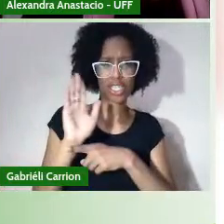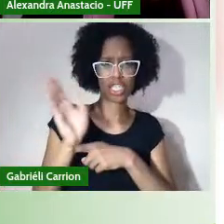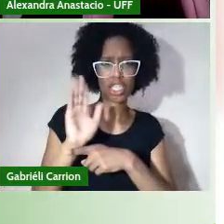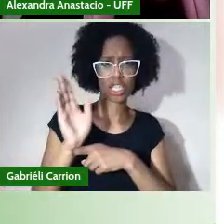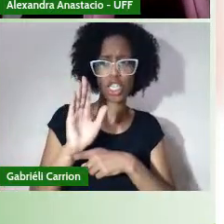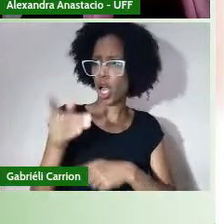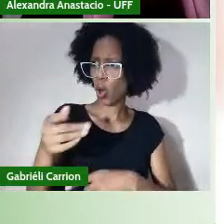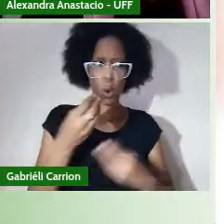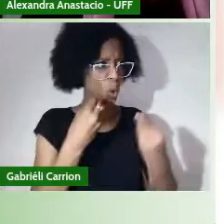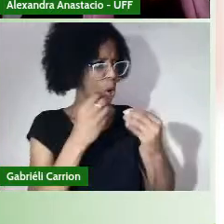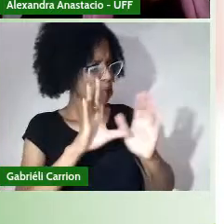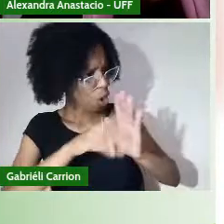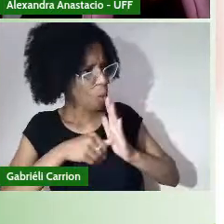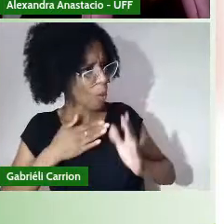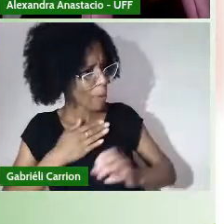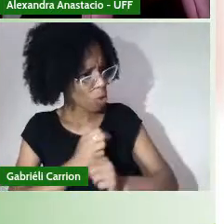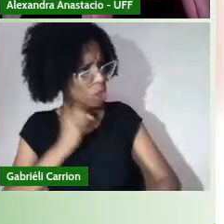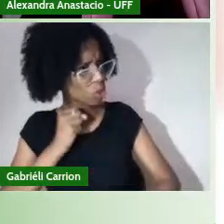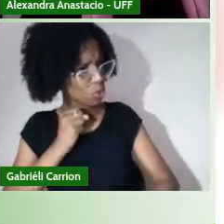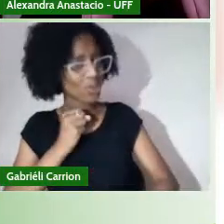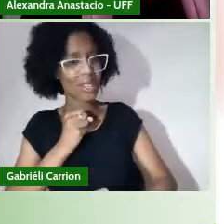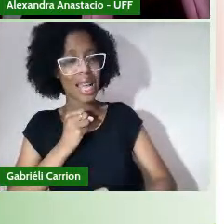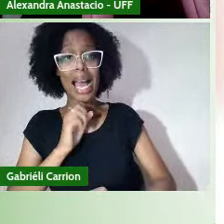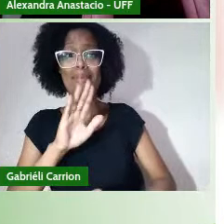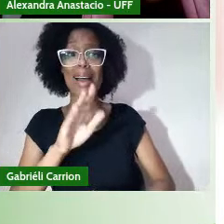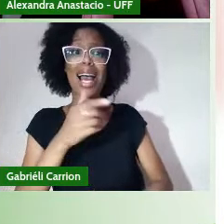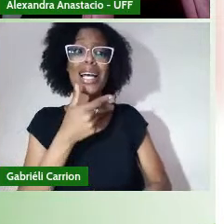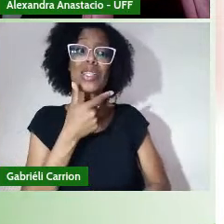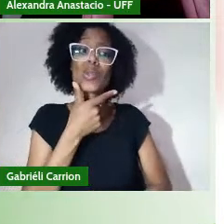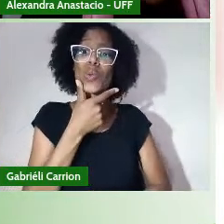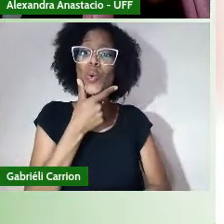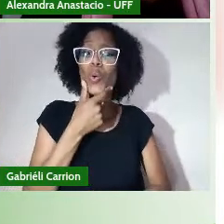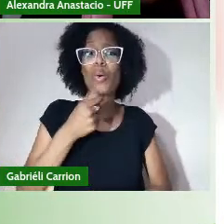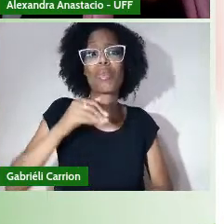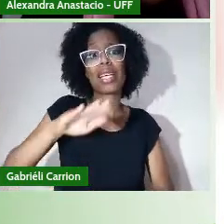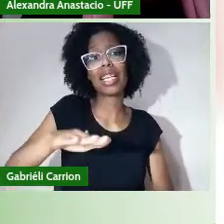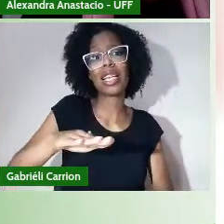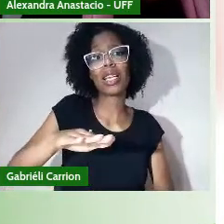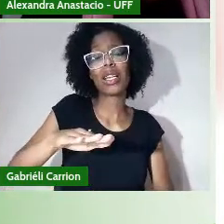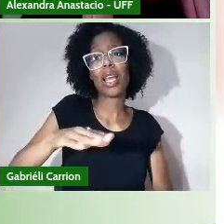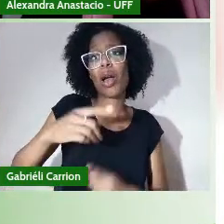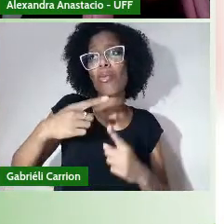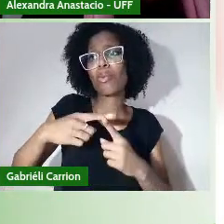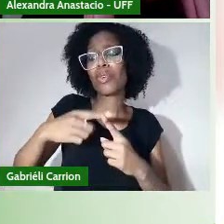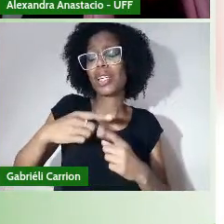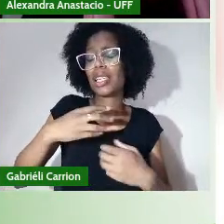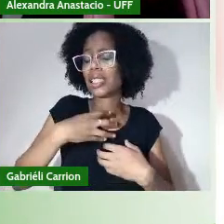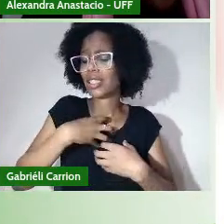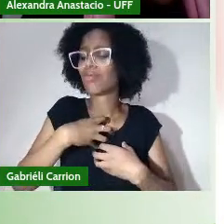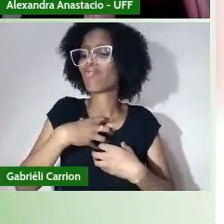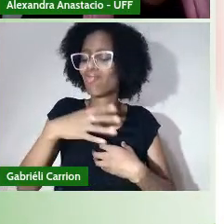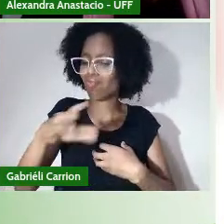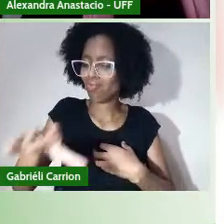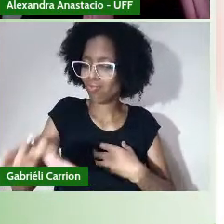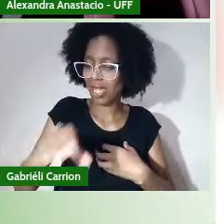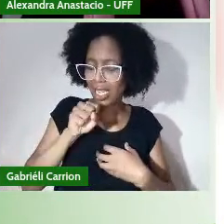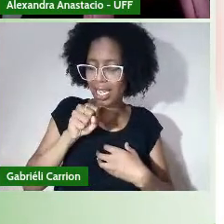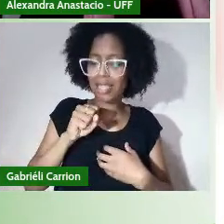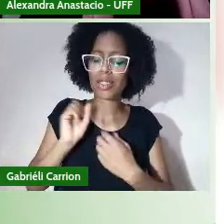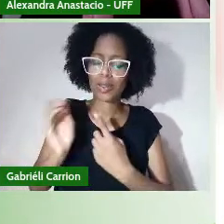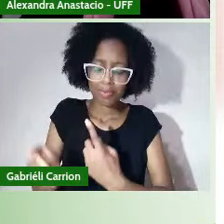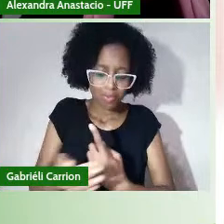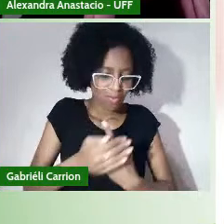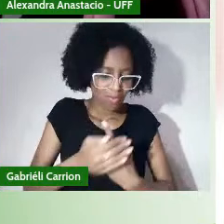o meu guarda-chuva. Mas, na verdade, ele se apropriou daquele objeto no sentido de se sentir mais acolhido. E eu acho que